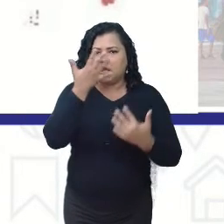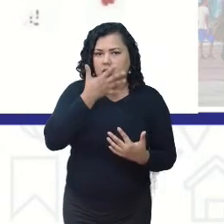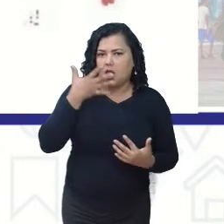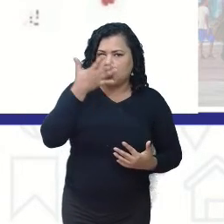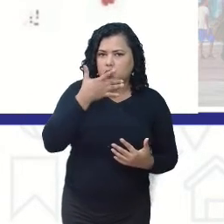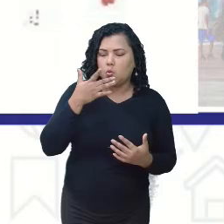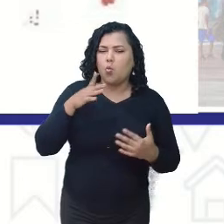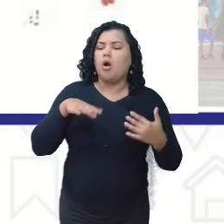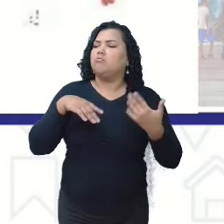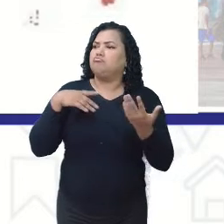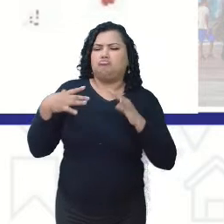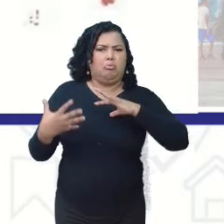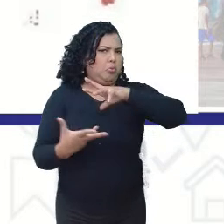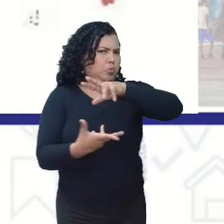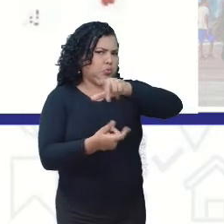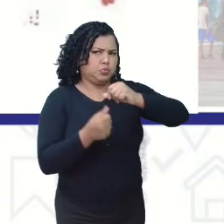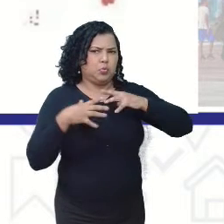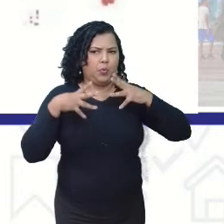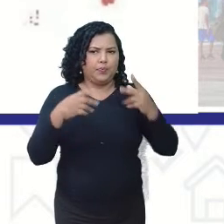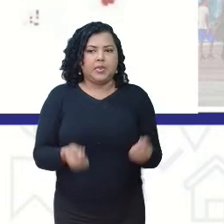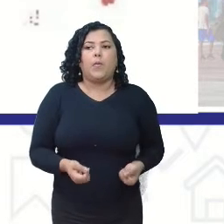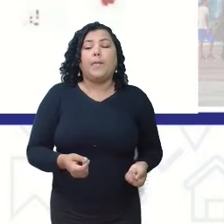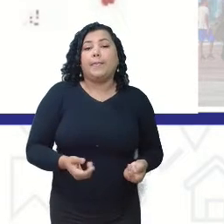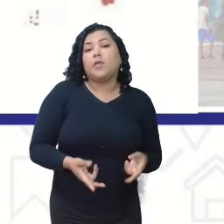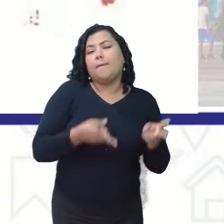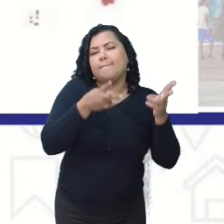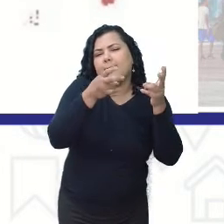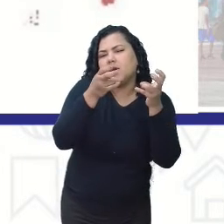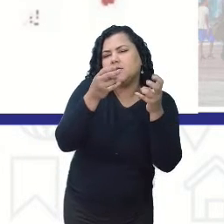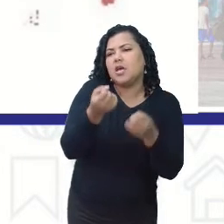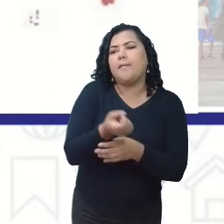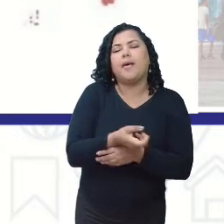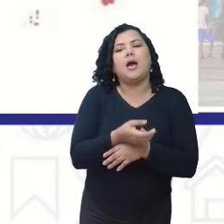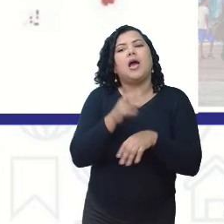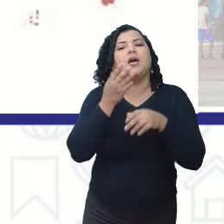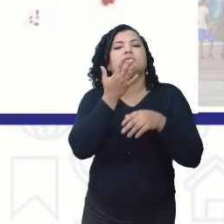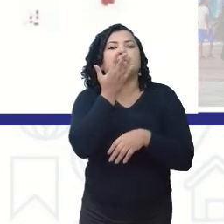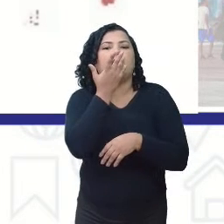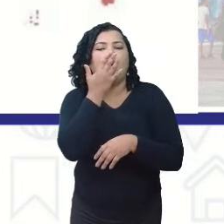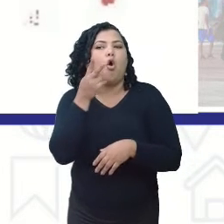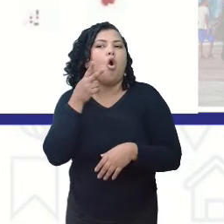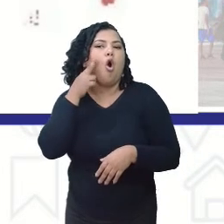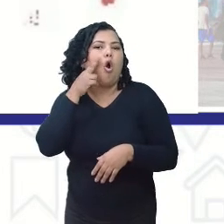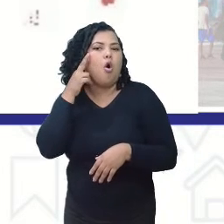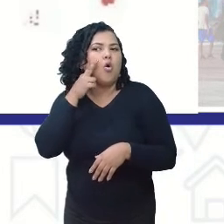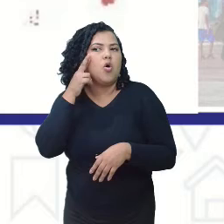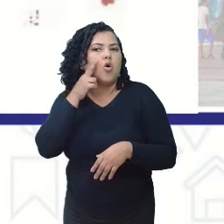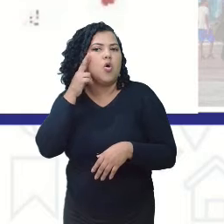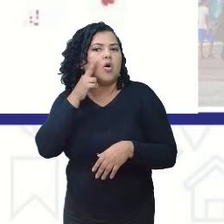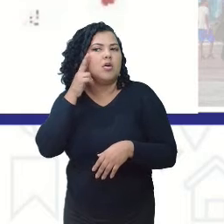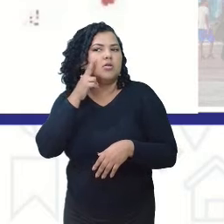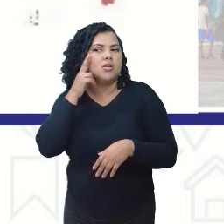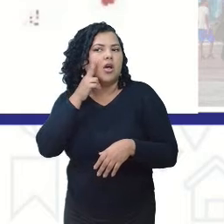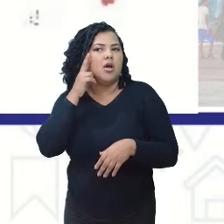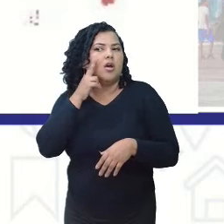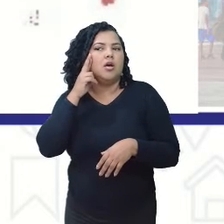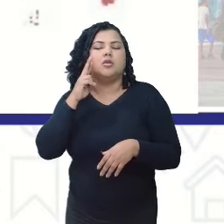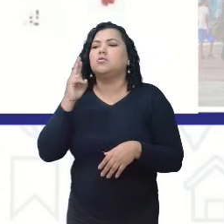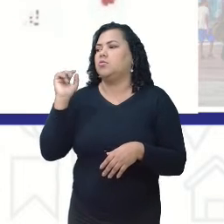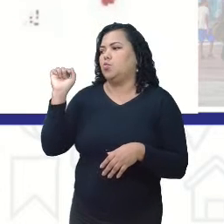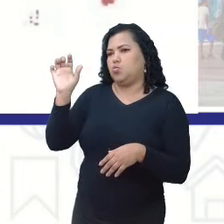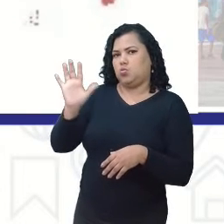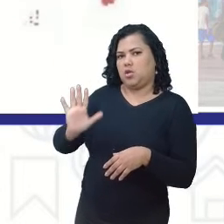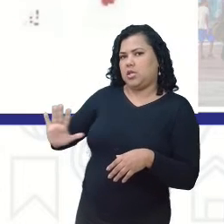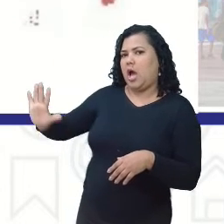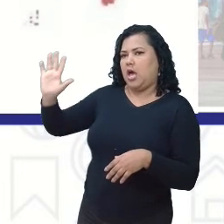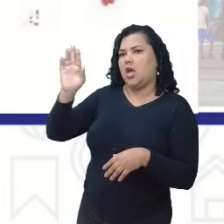locais, os locais que estão em rosa, certo? Que quase a gente não vê eles aqui, certo? Na verdade aqui, ó,